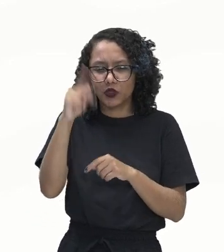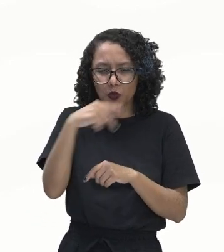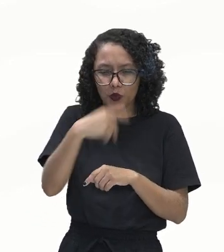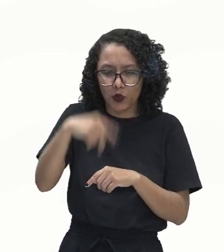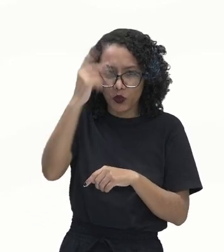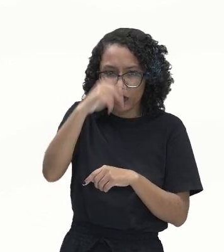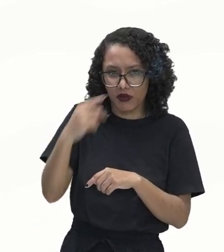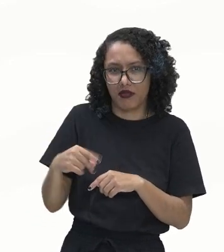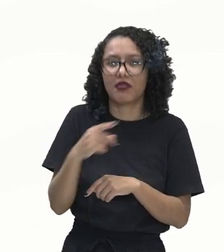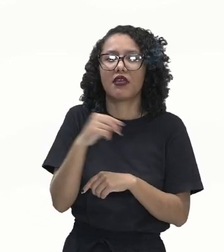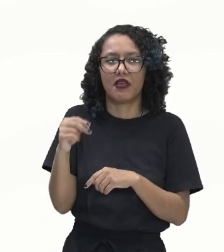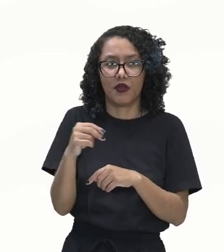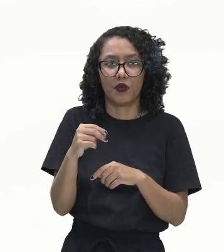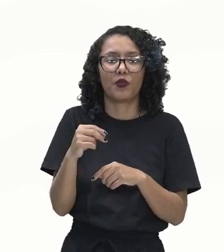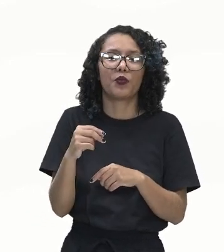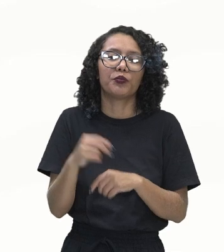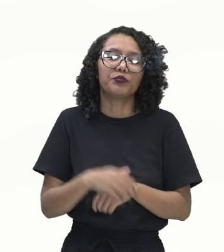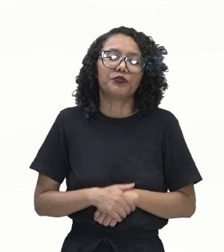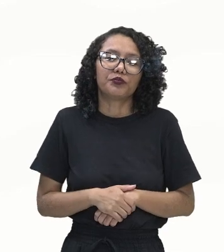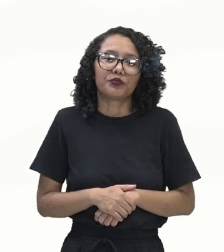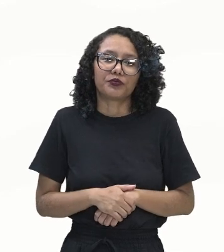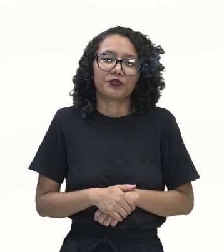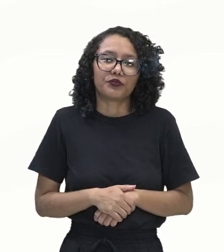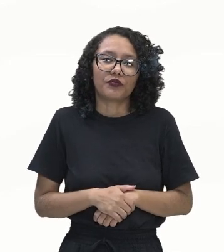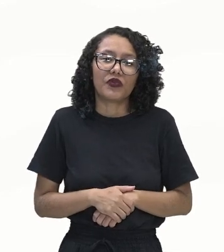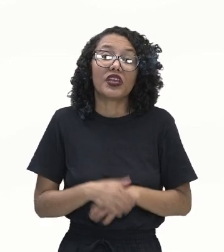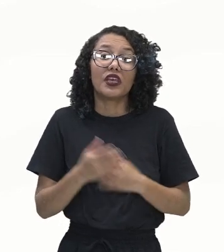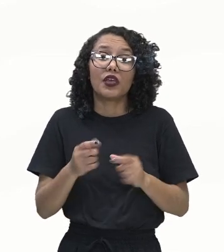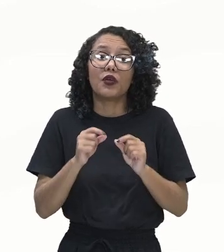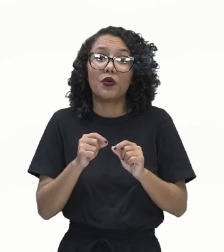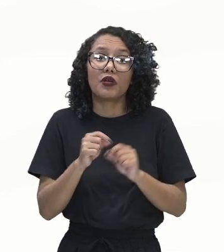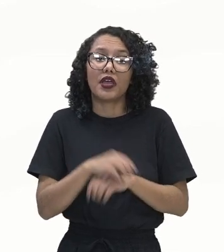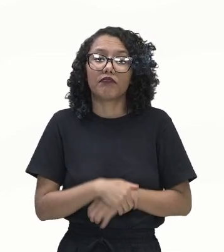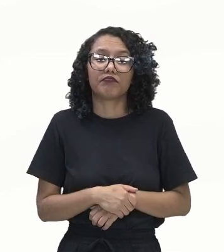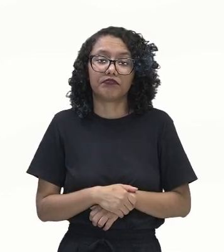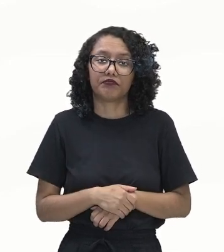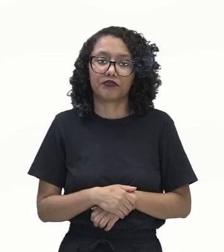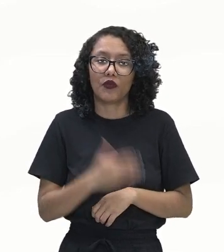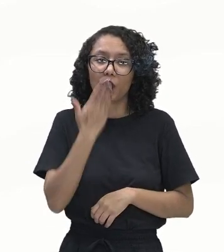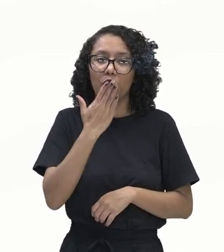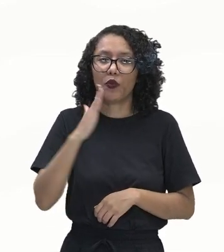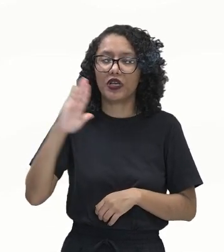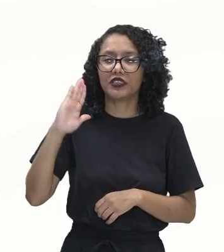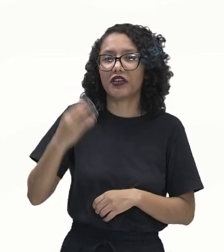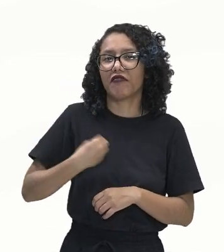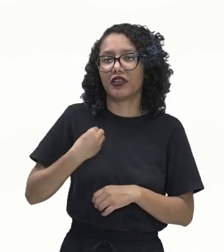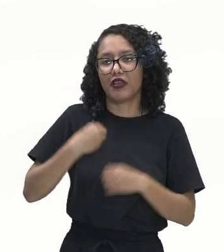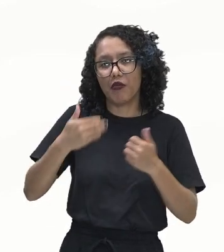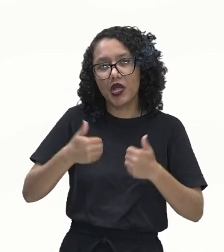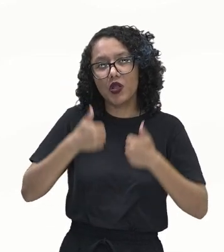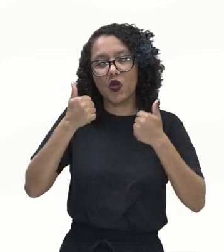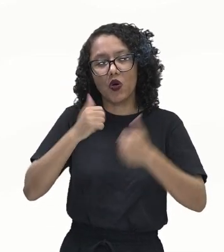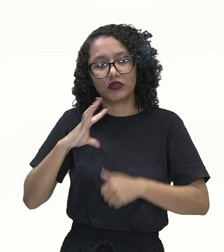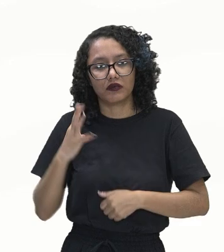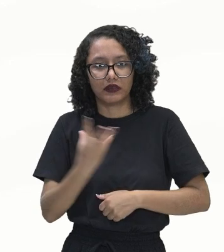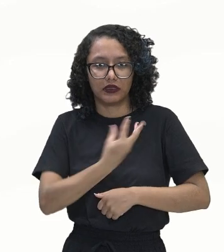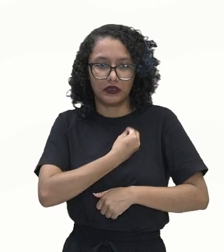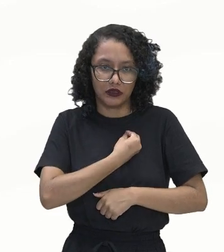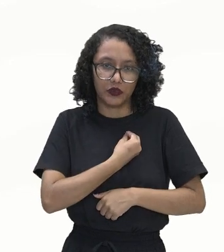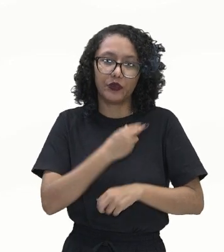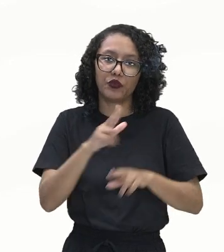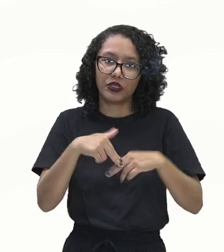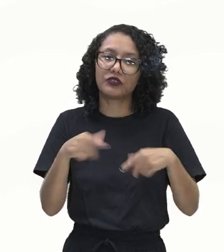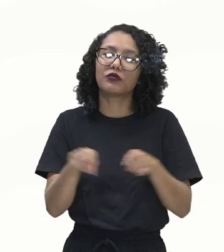atraiu a multidão com uma promessa de viver em um lugar melhor, com uma promessa de salvação. Então, por isso esse